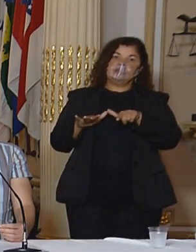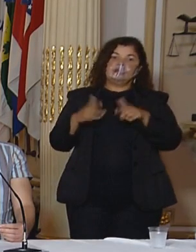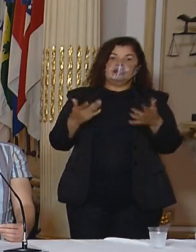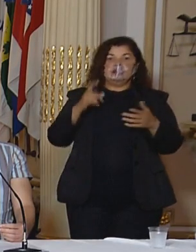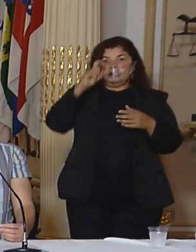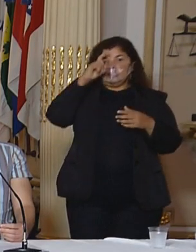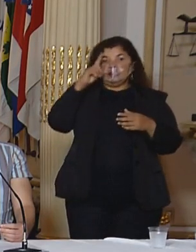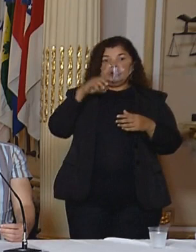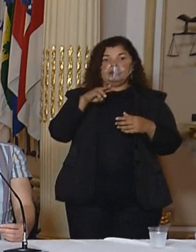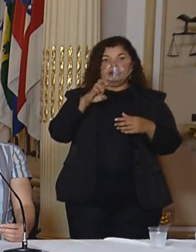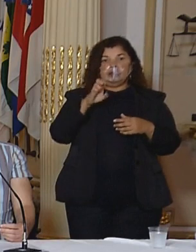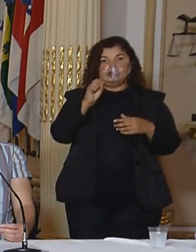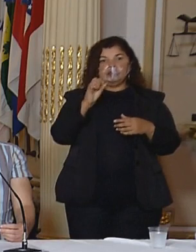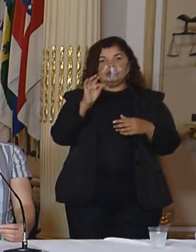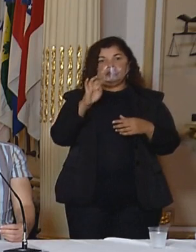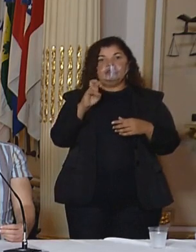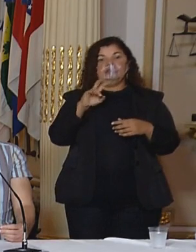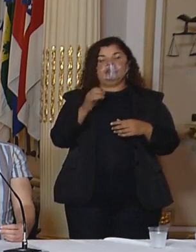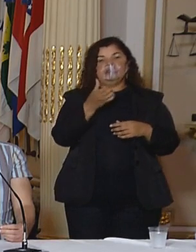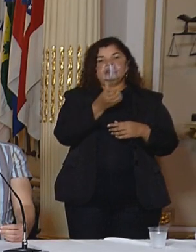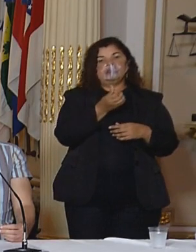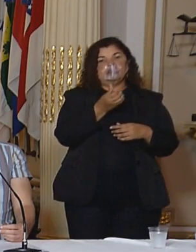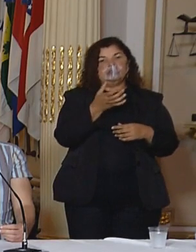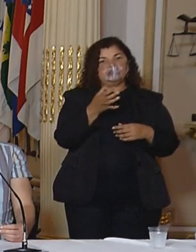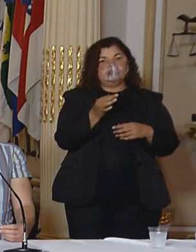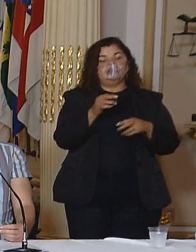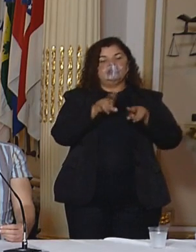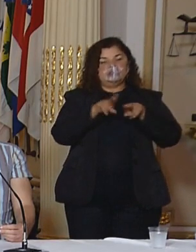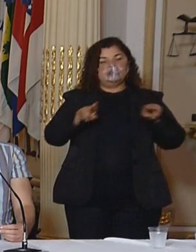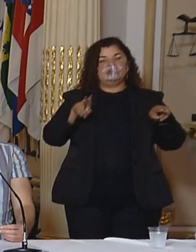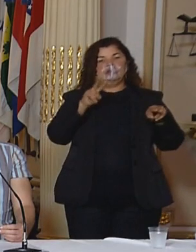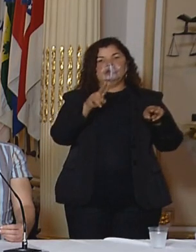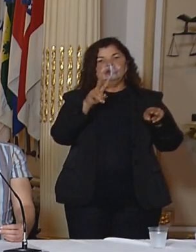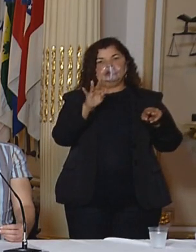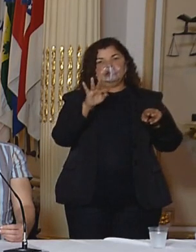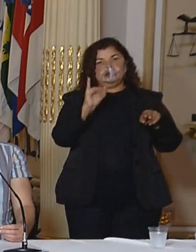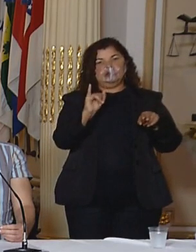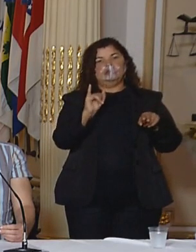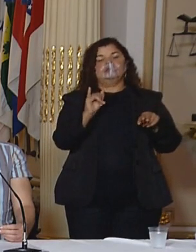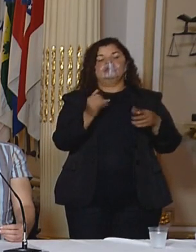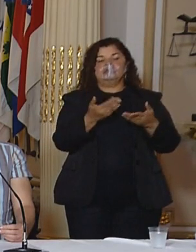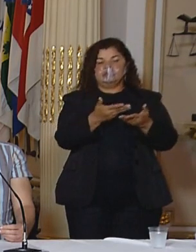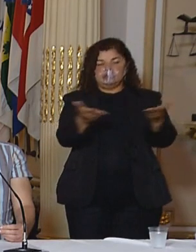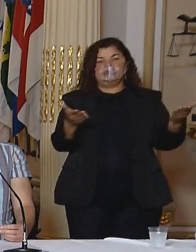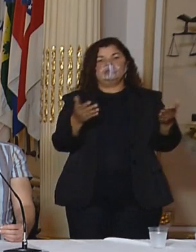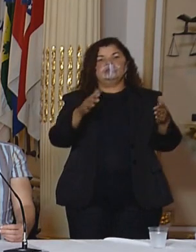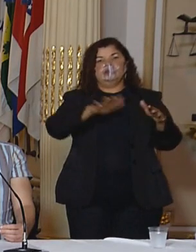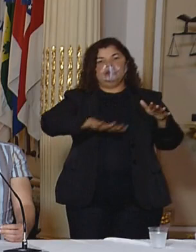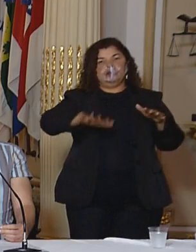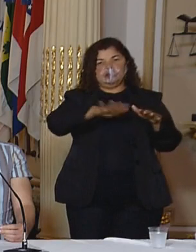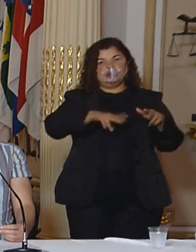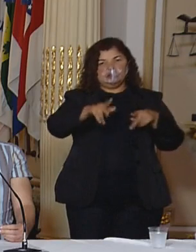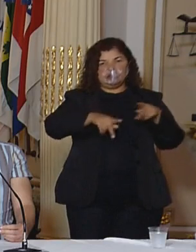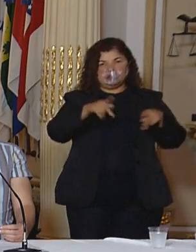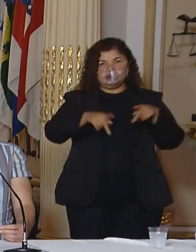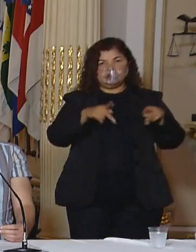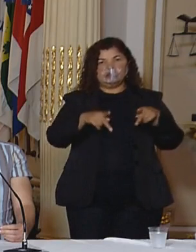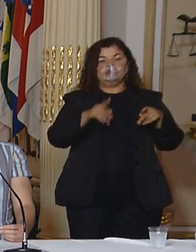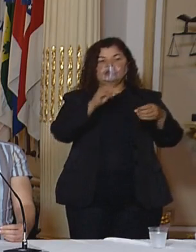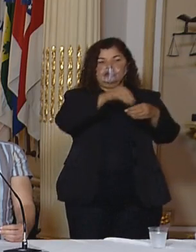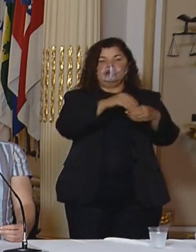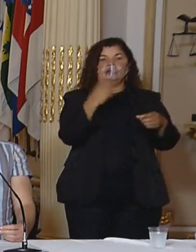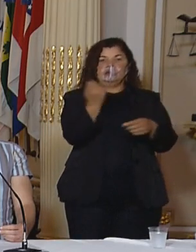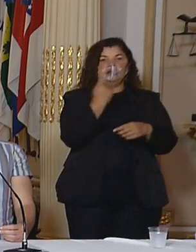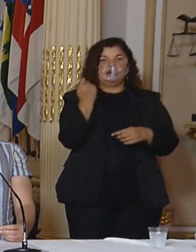Hospital Mestre Vitalino nós vamos ter 60 leitos de UTI à disposição da população lá de